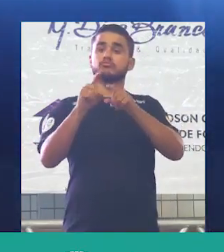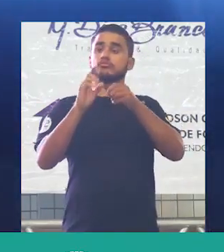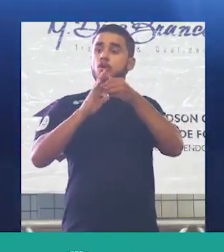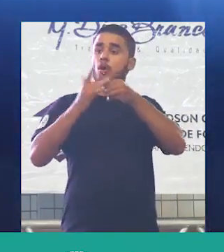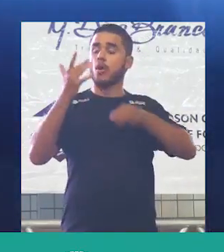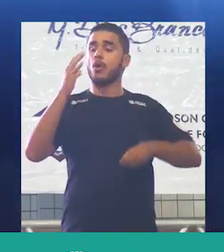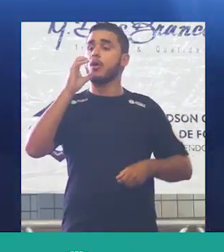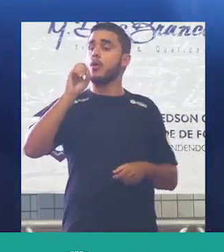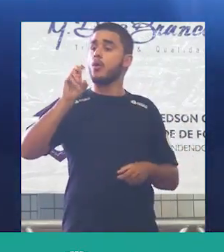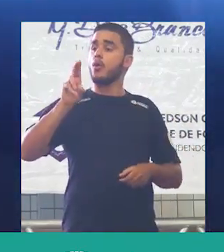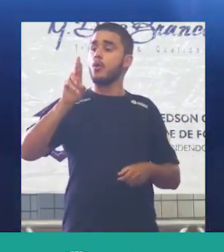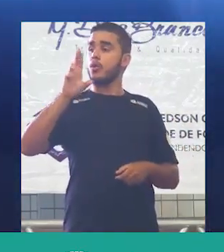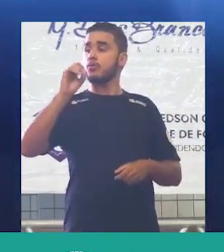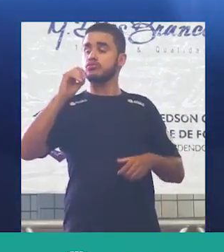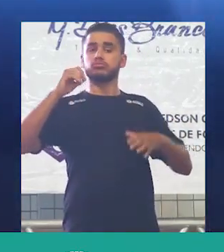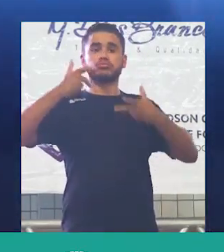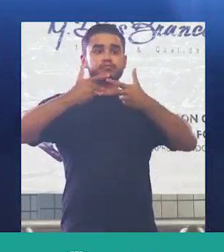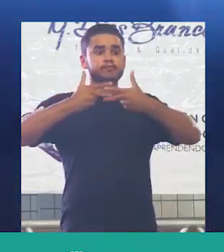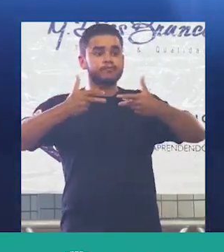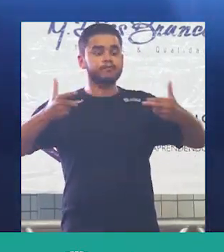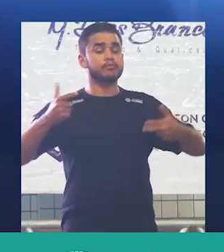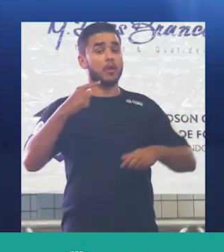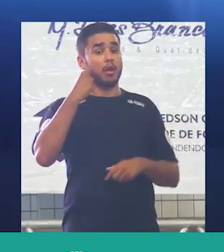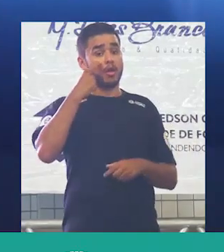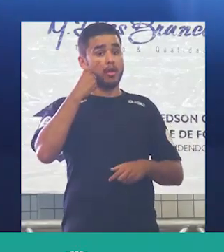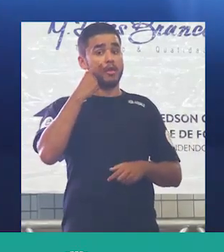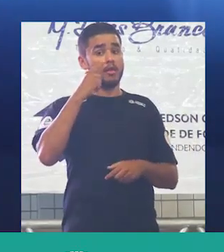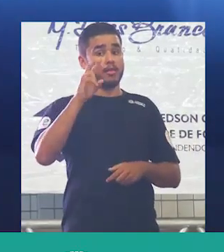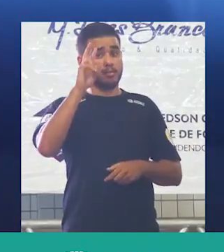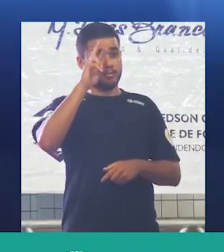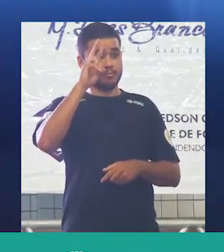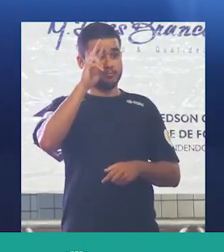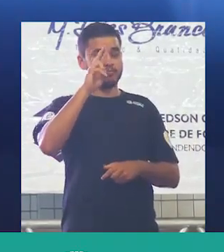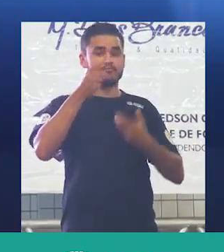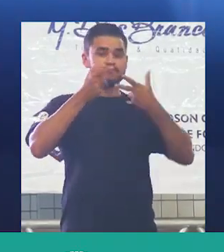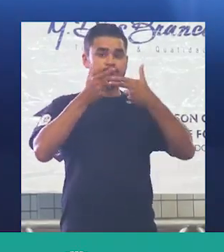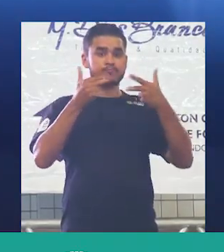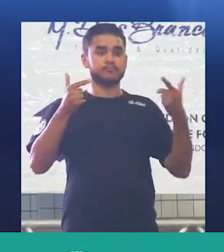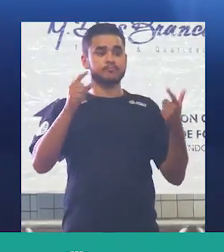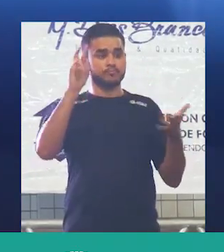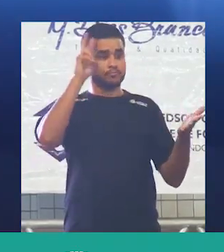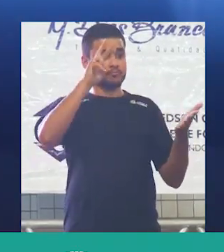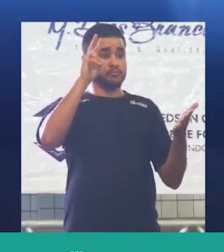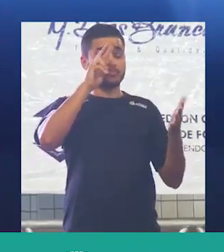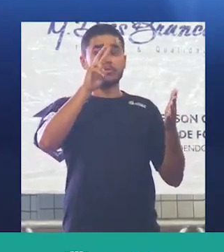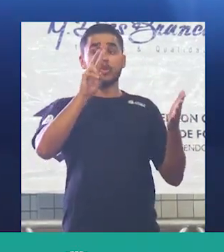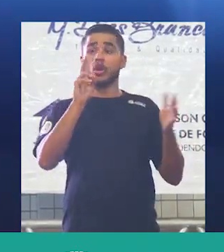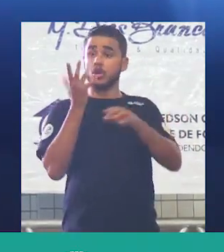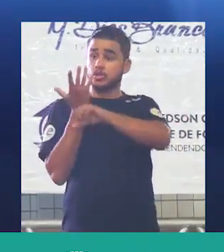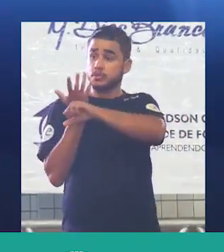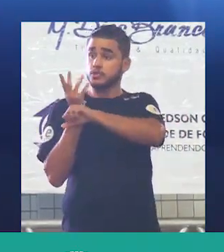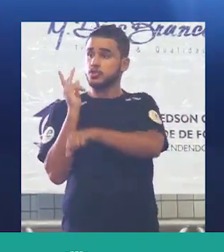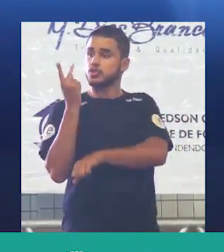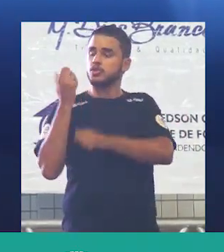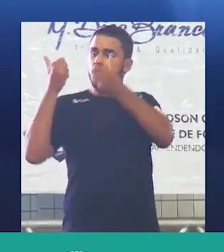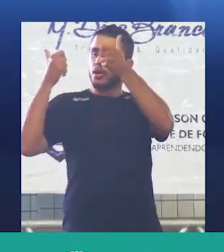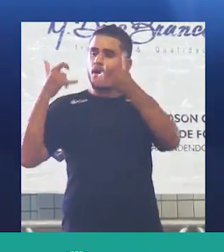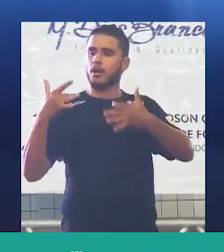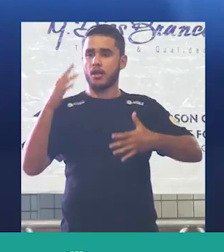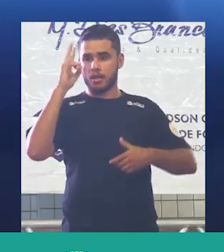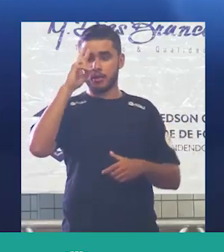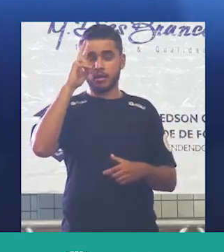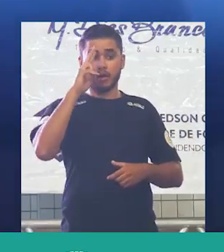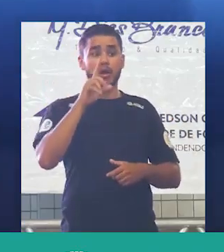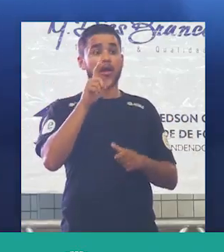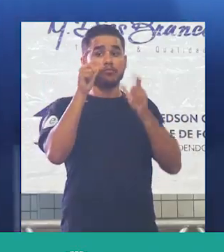preciosos. Opa, aí você lembra lá da história geral, o mercantilismo. O mercantilismo, ele se fundamenta